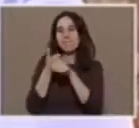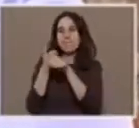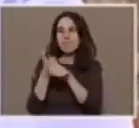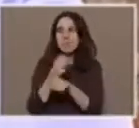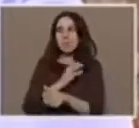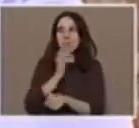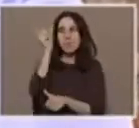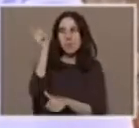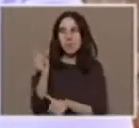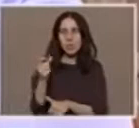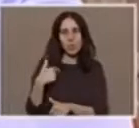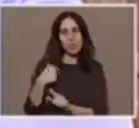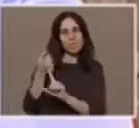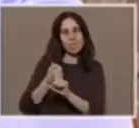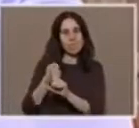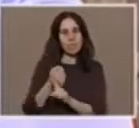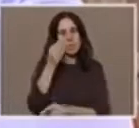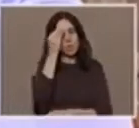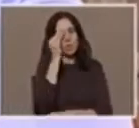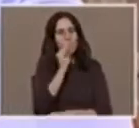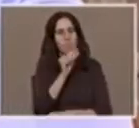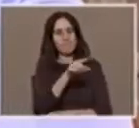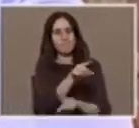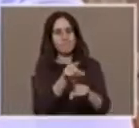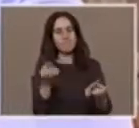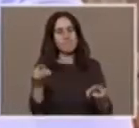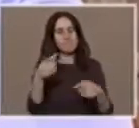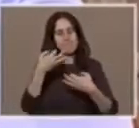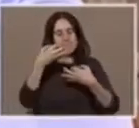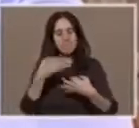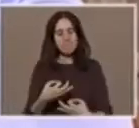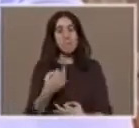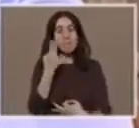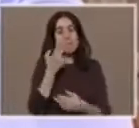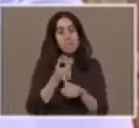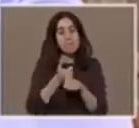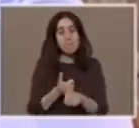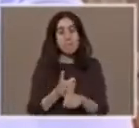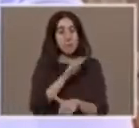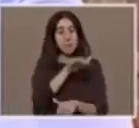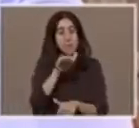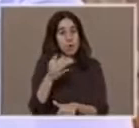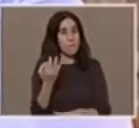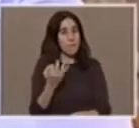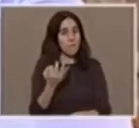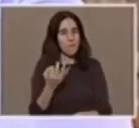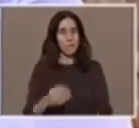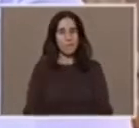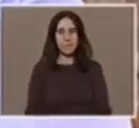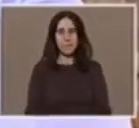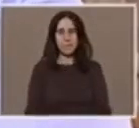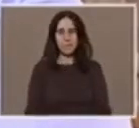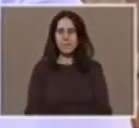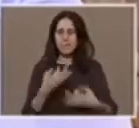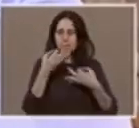recomendo-vos que vos comporteis segundo a maneira de viver a que fostes chamados. Procedei com toda